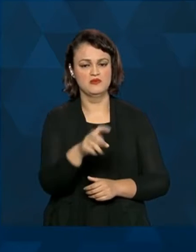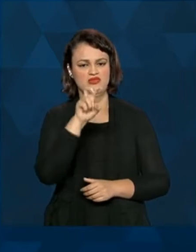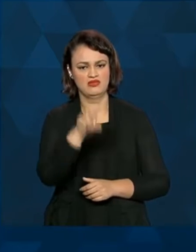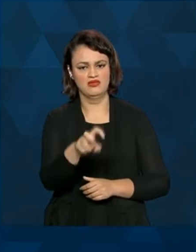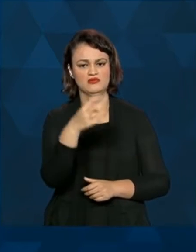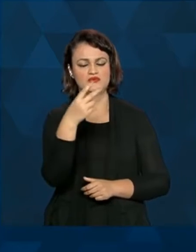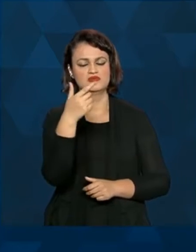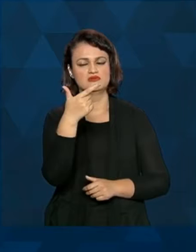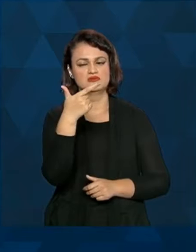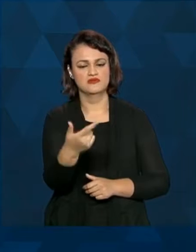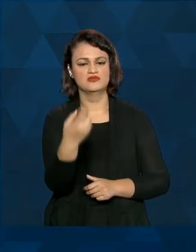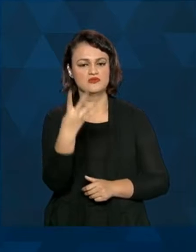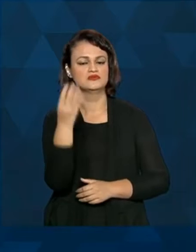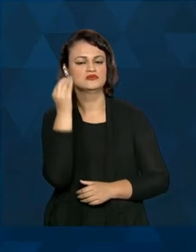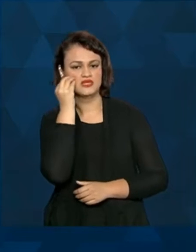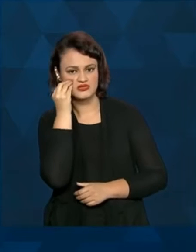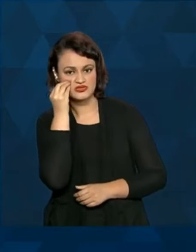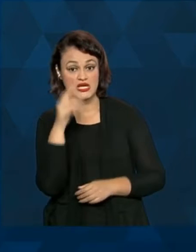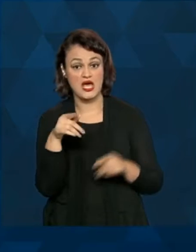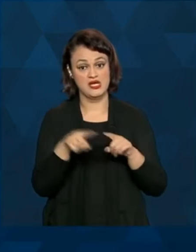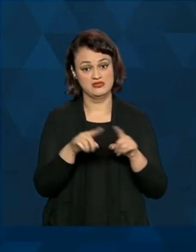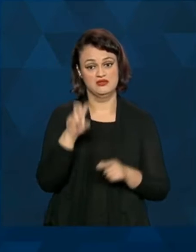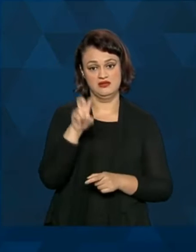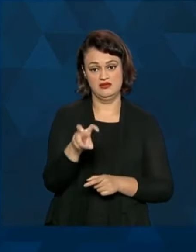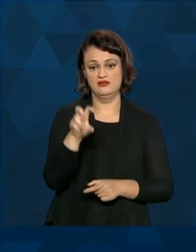612.524 testes, sendo